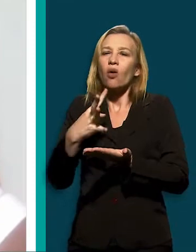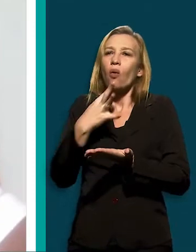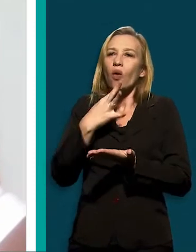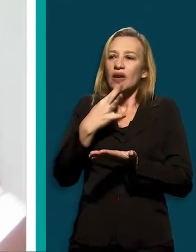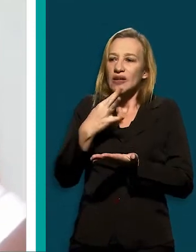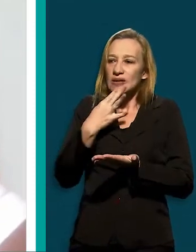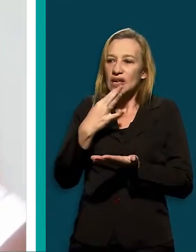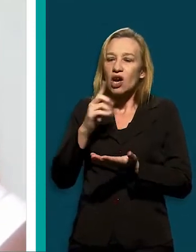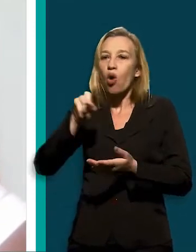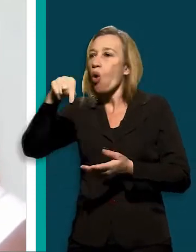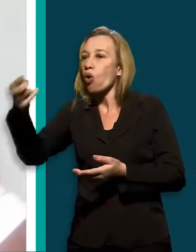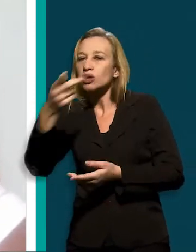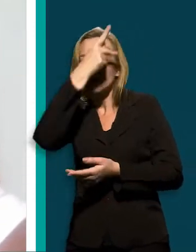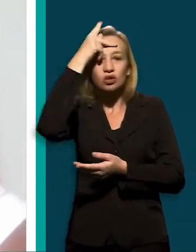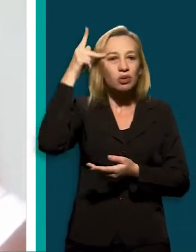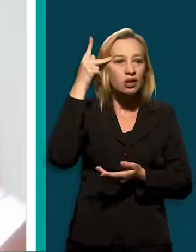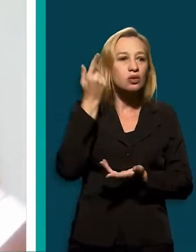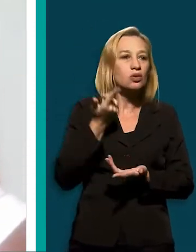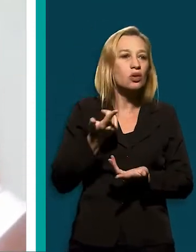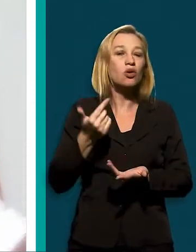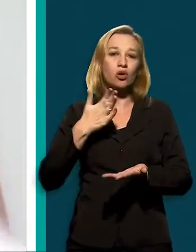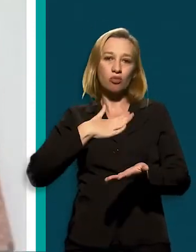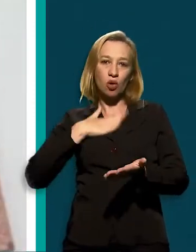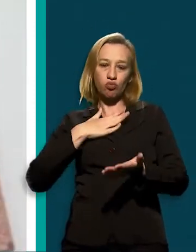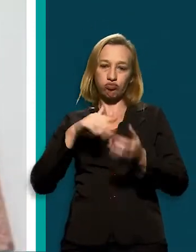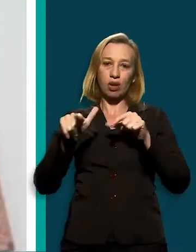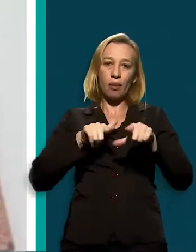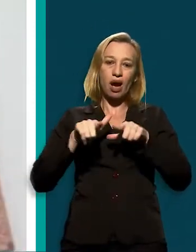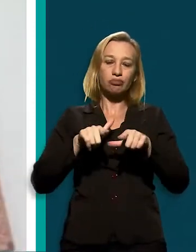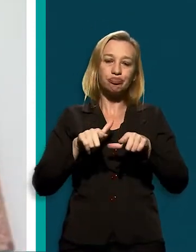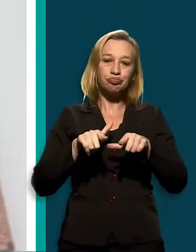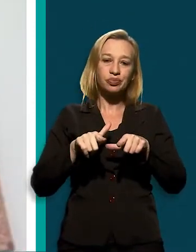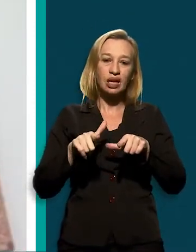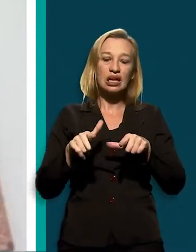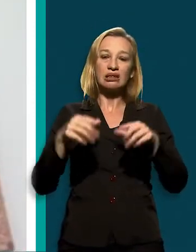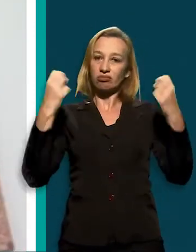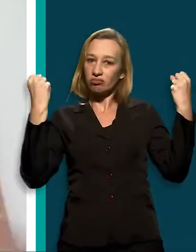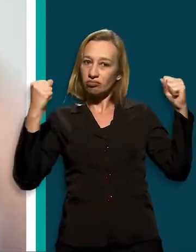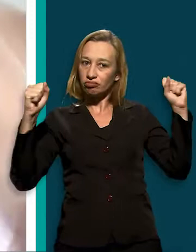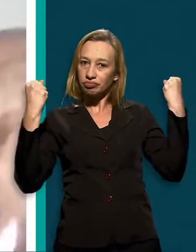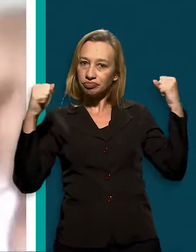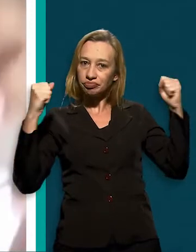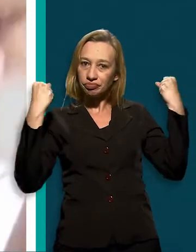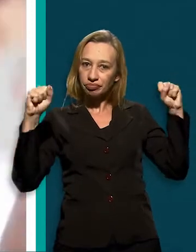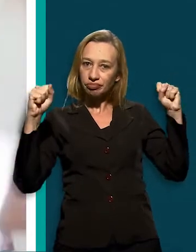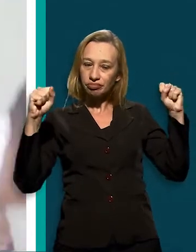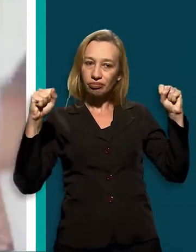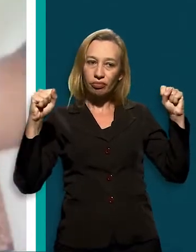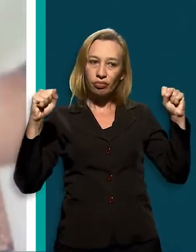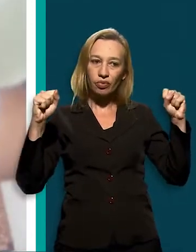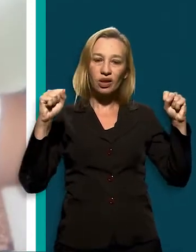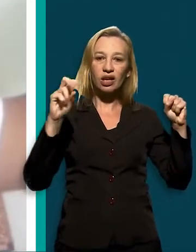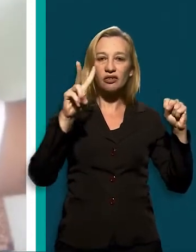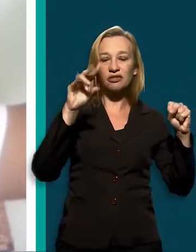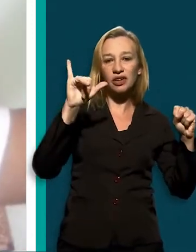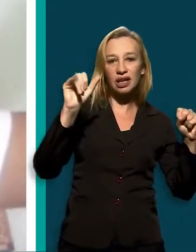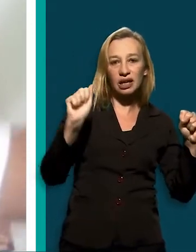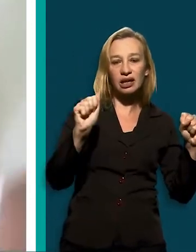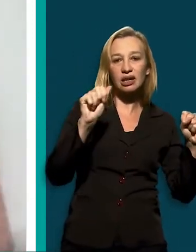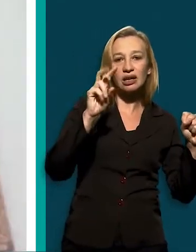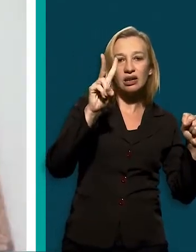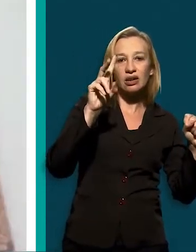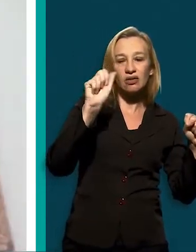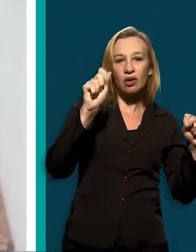conhecendo outras pessoas, embora dentro do meu trabalho, assim, na academia, é lá na